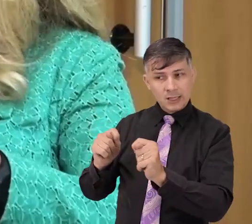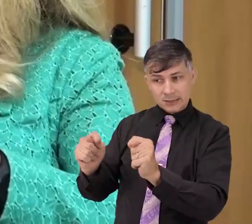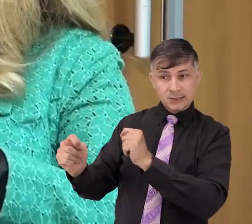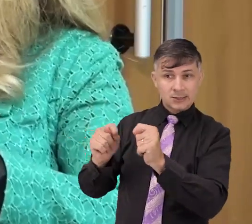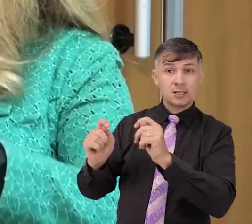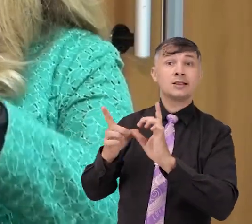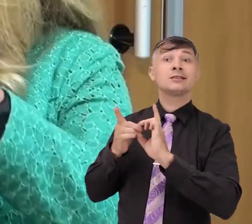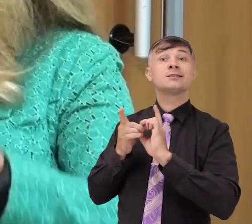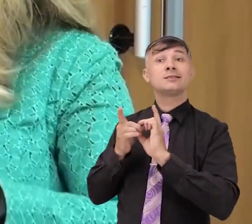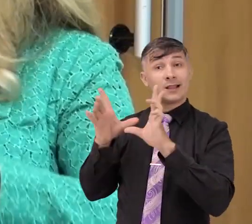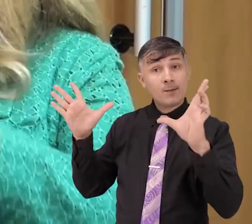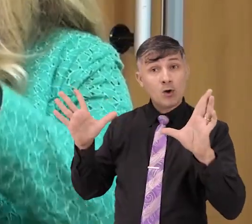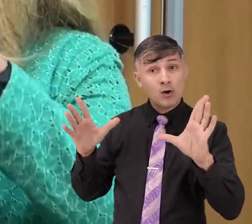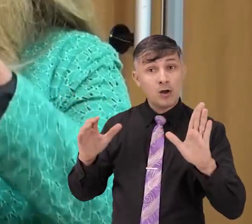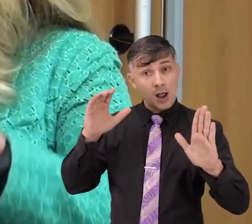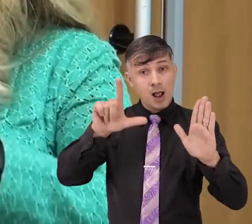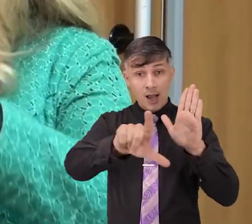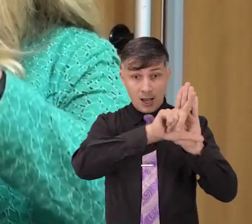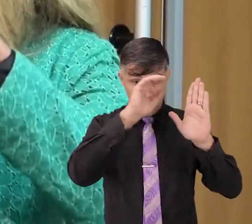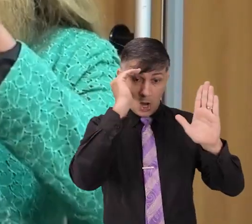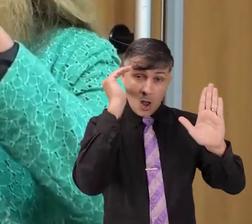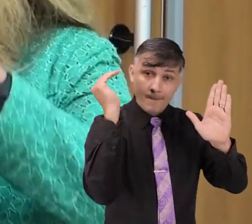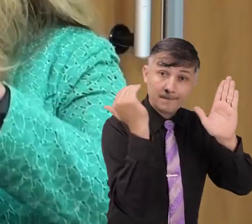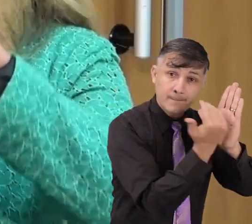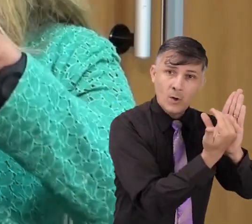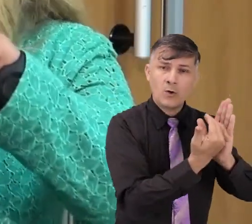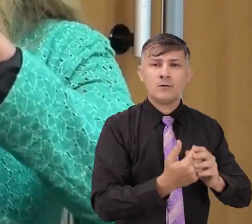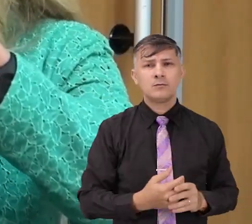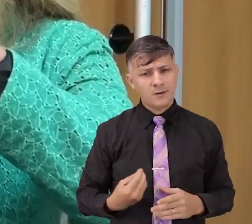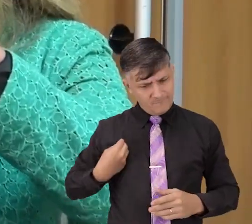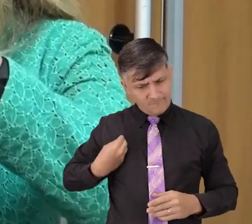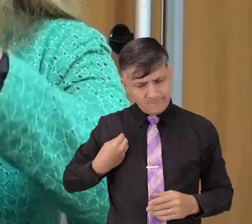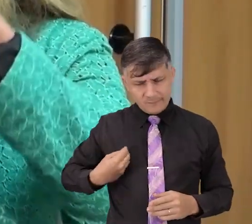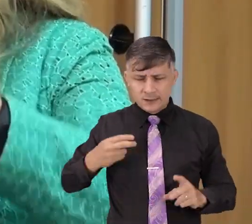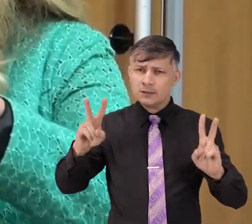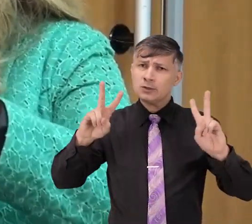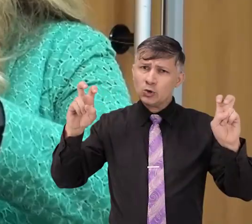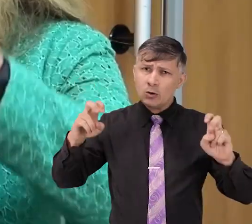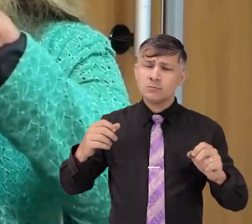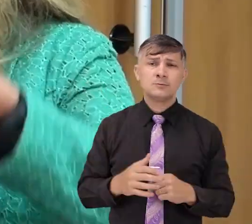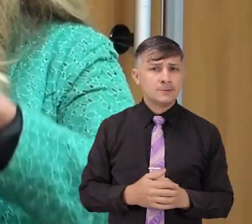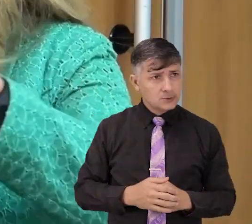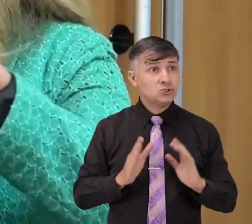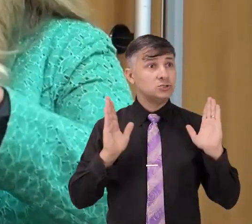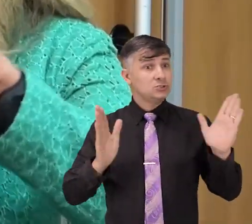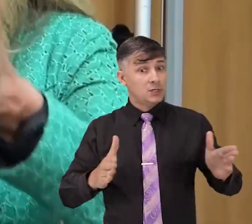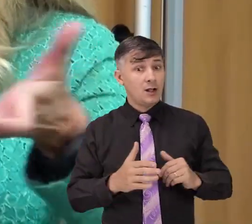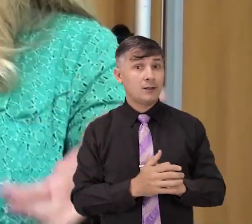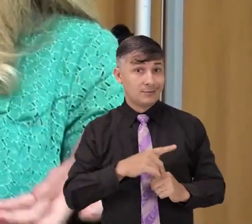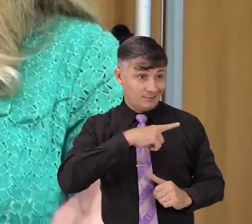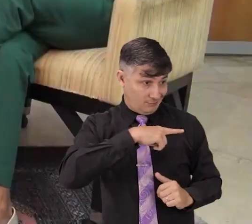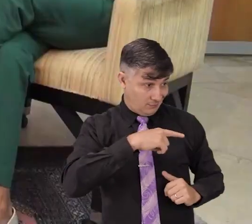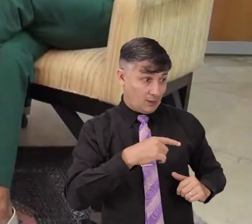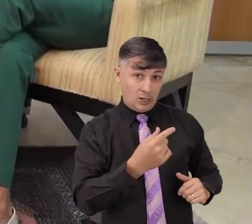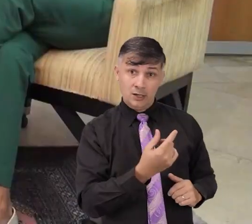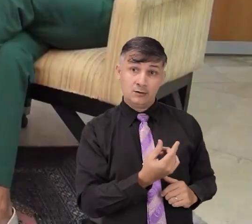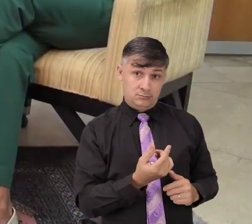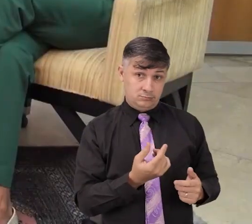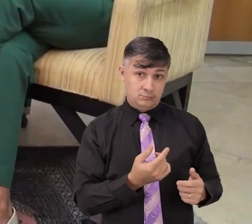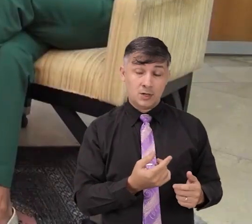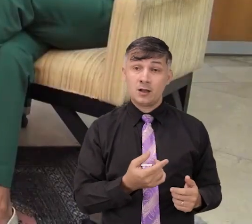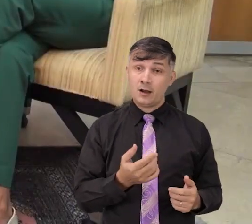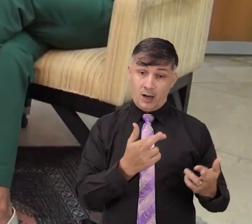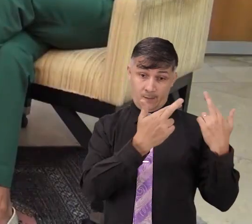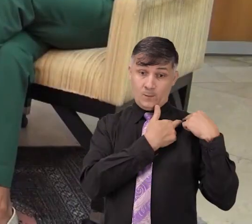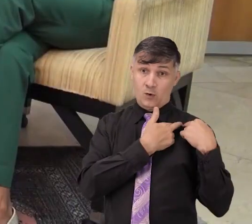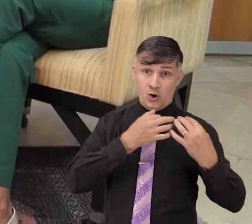respeitasse, né, as leis, enfim, vivesse sobre a égide do nosso ordenamento jurídico. É isso